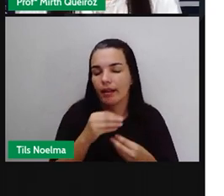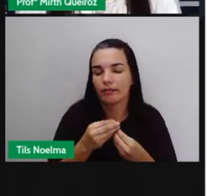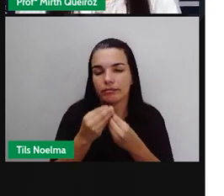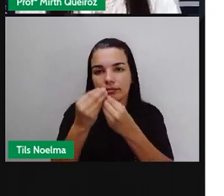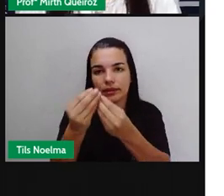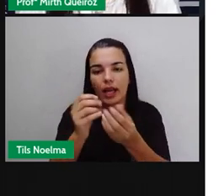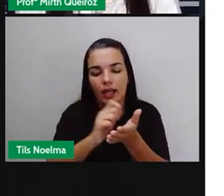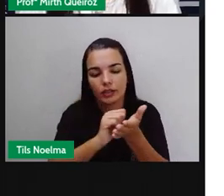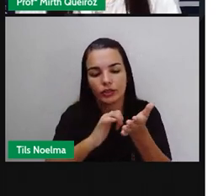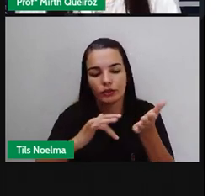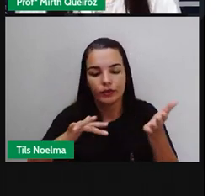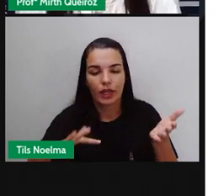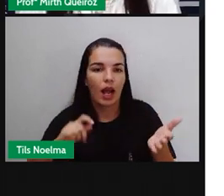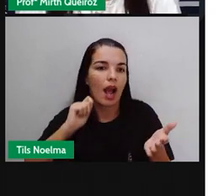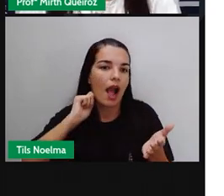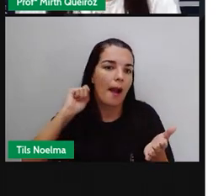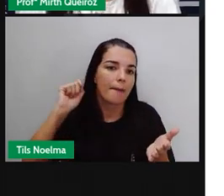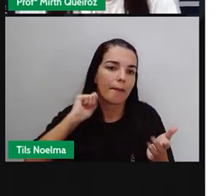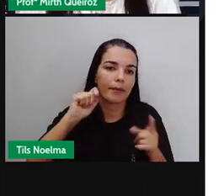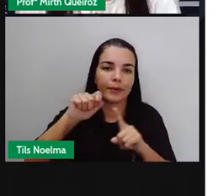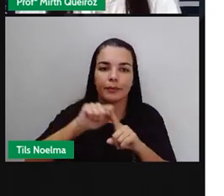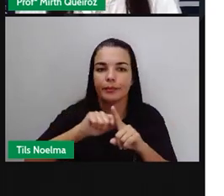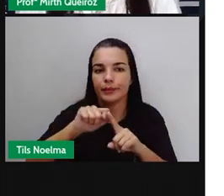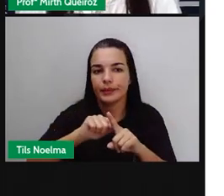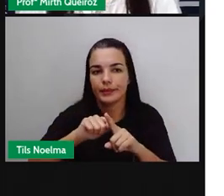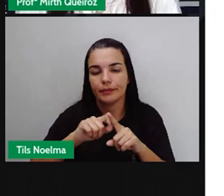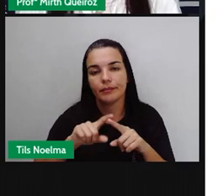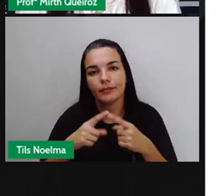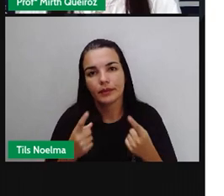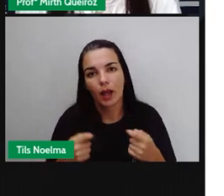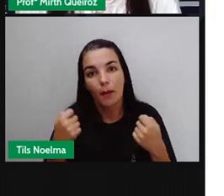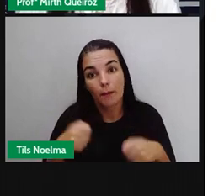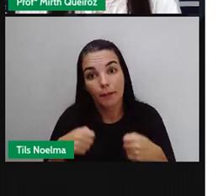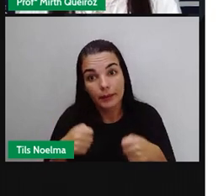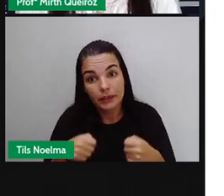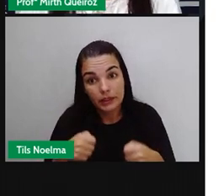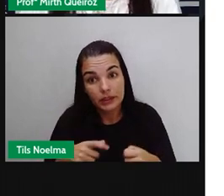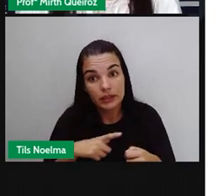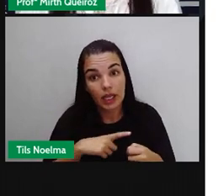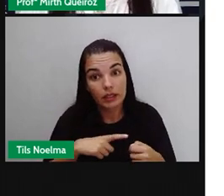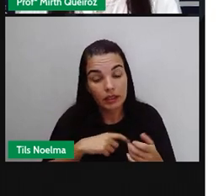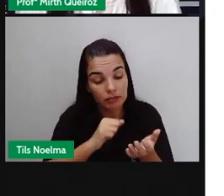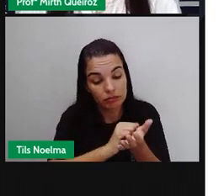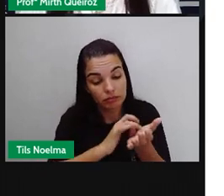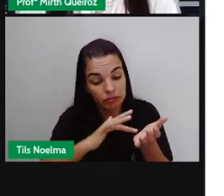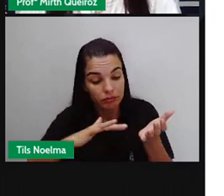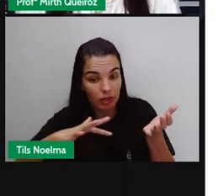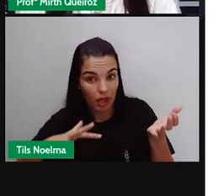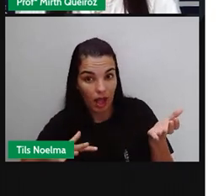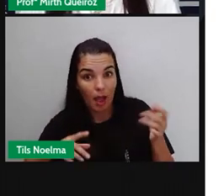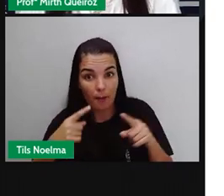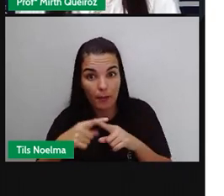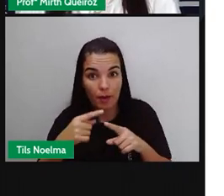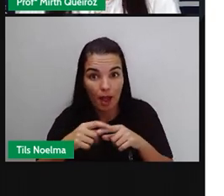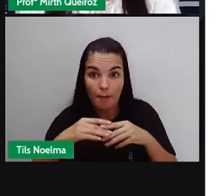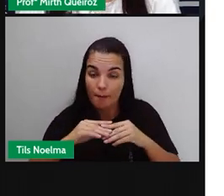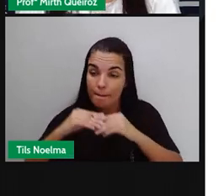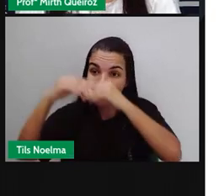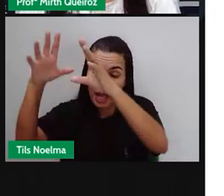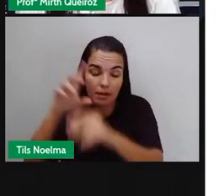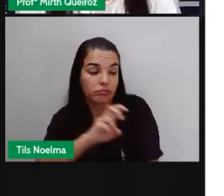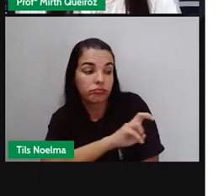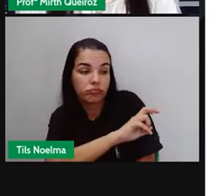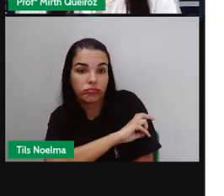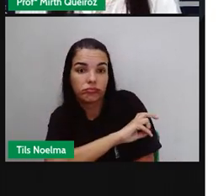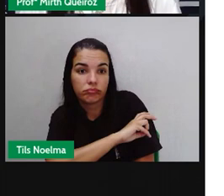nem as atividades do mês de abril, certo? A promoção de vocês de série depende desta